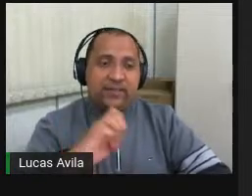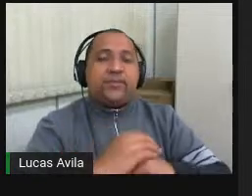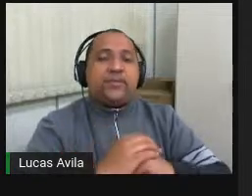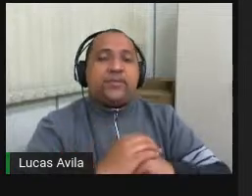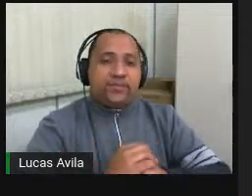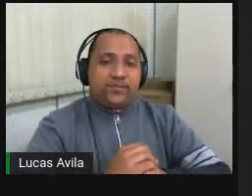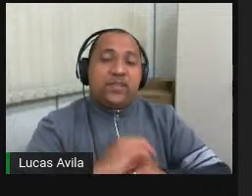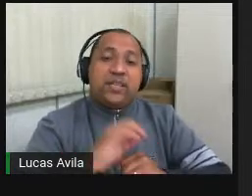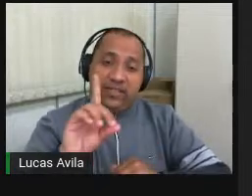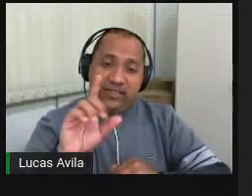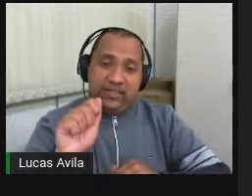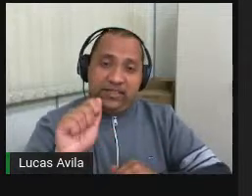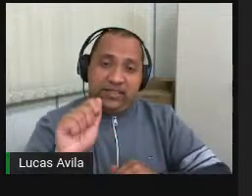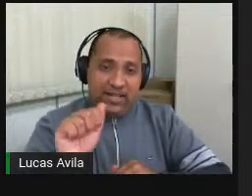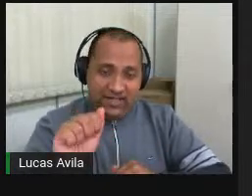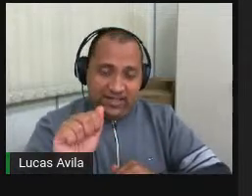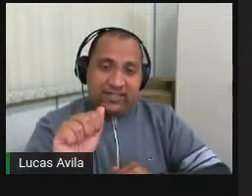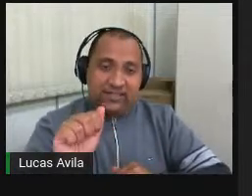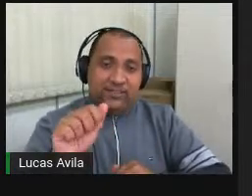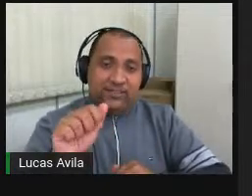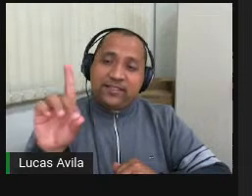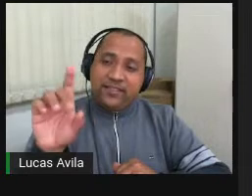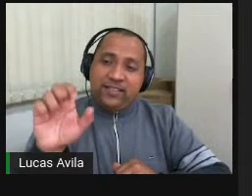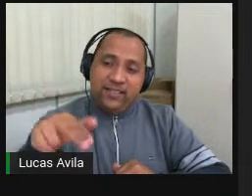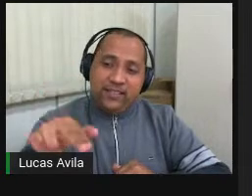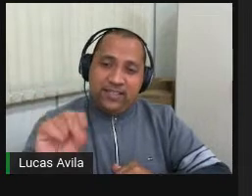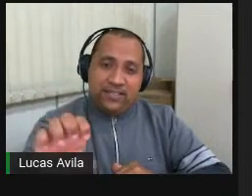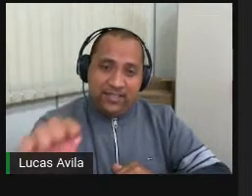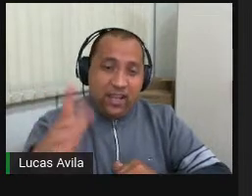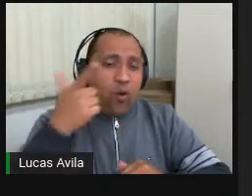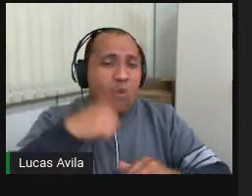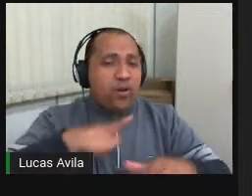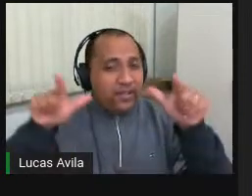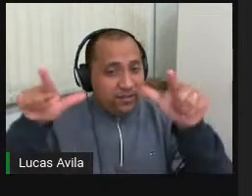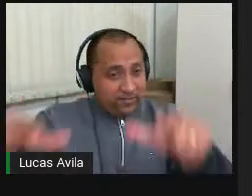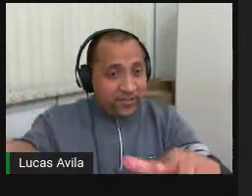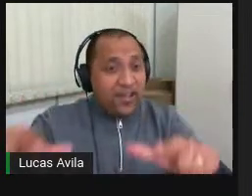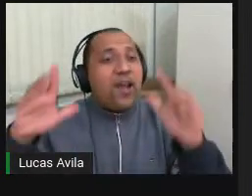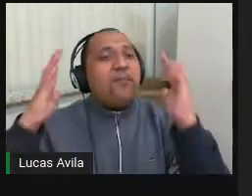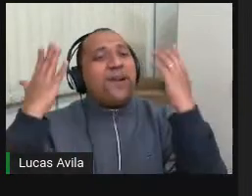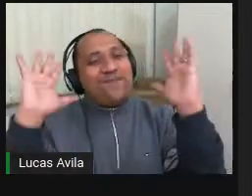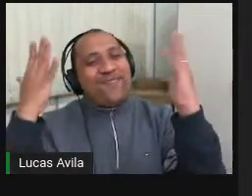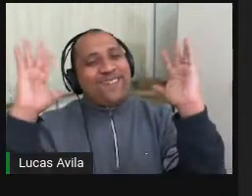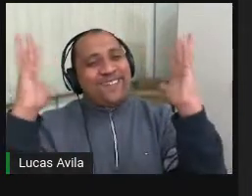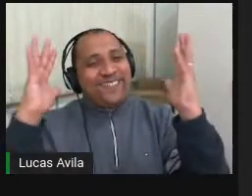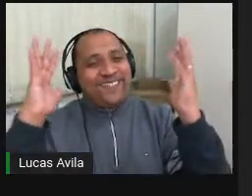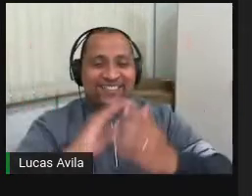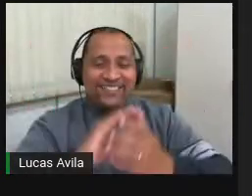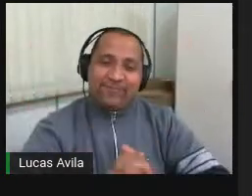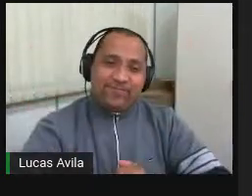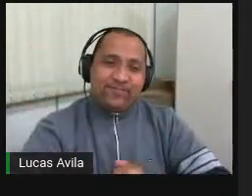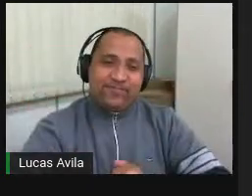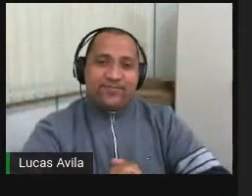Dara Denise Machado Cardoso. Confira o tio grau. Parabéns.